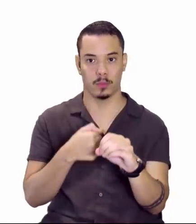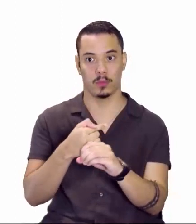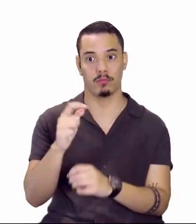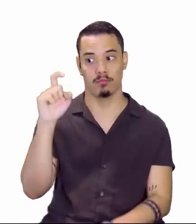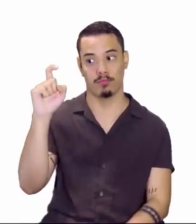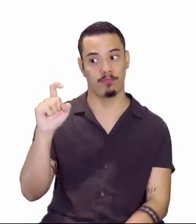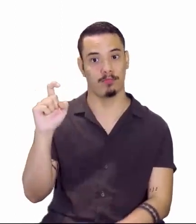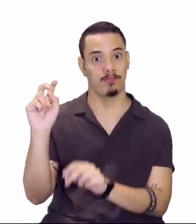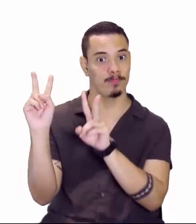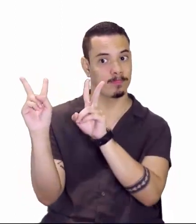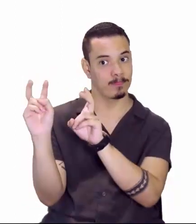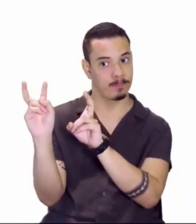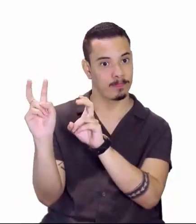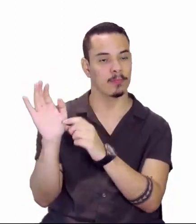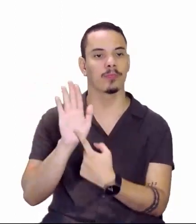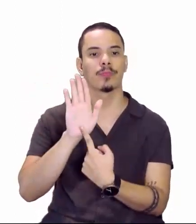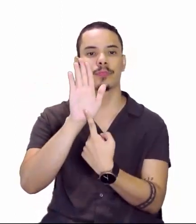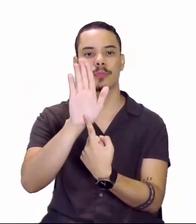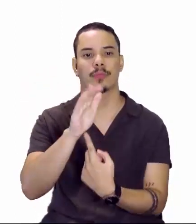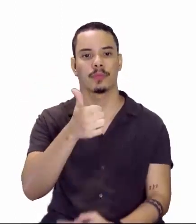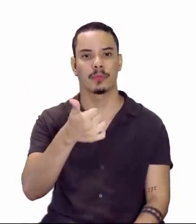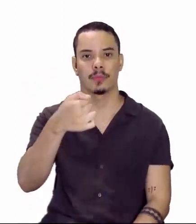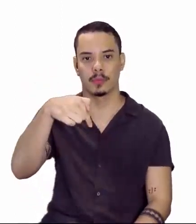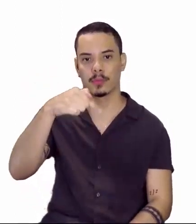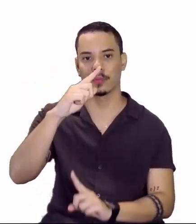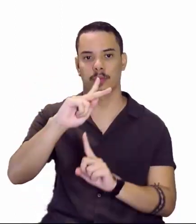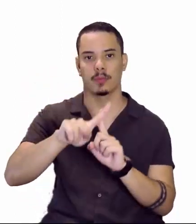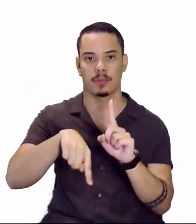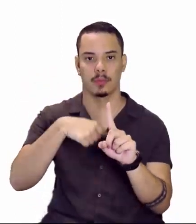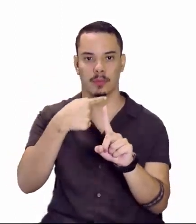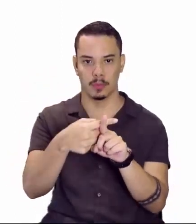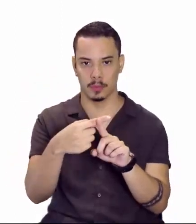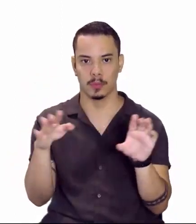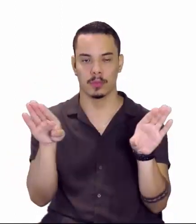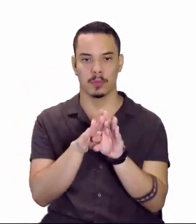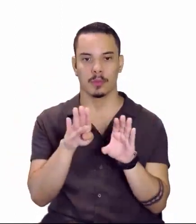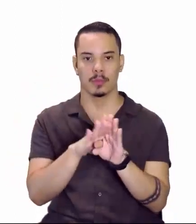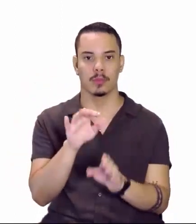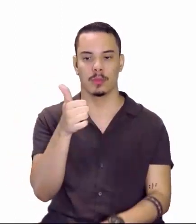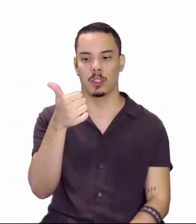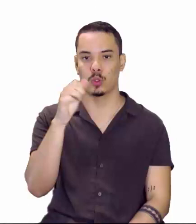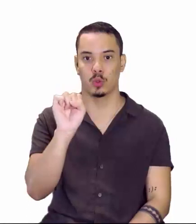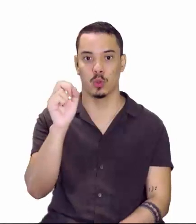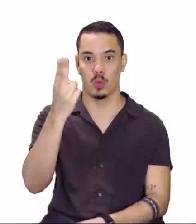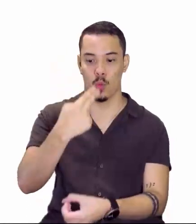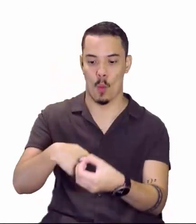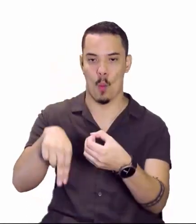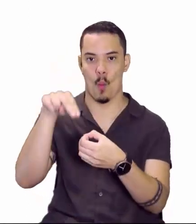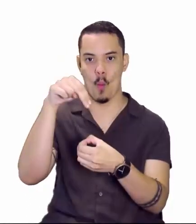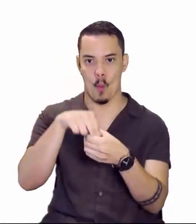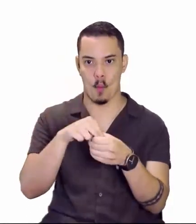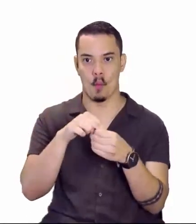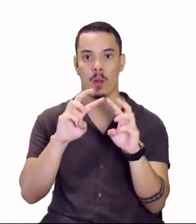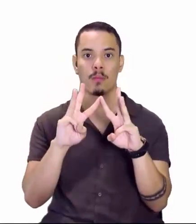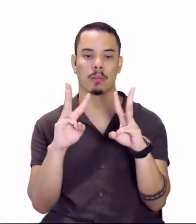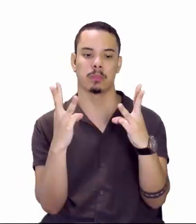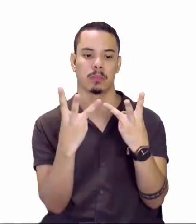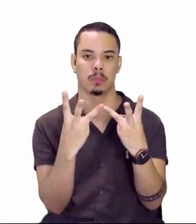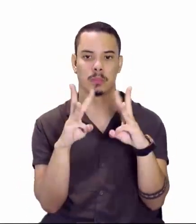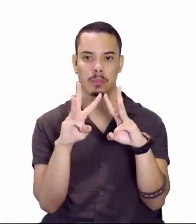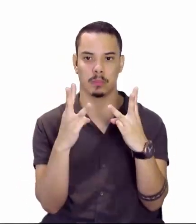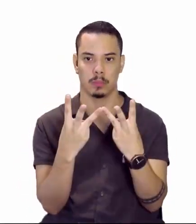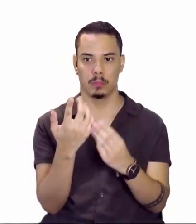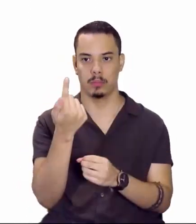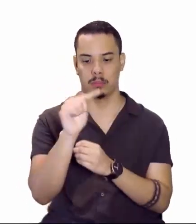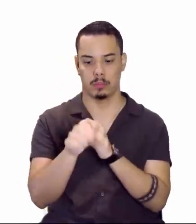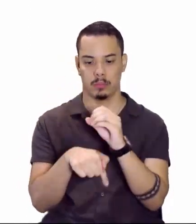que apresenta 17 prótons, 18 nêutrons e massa atômica 35.